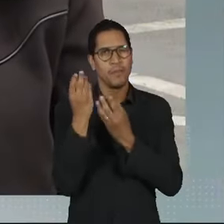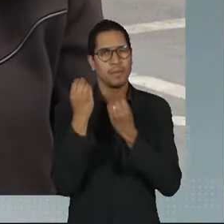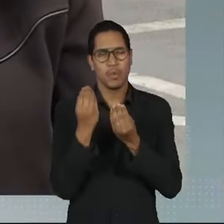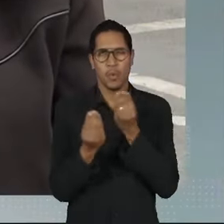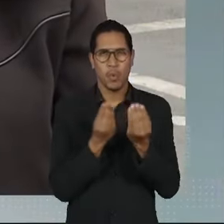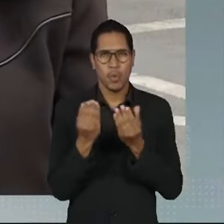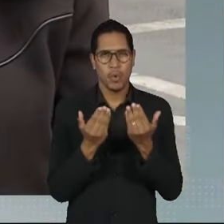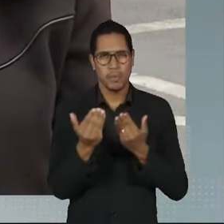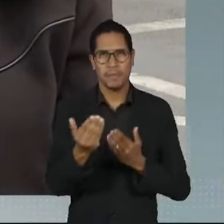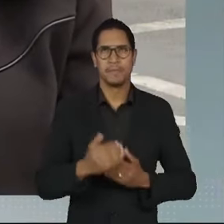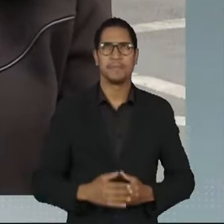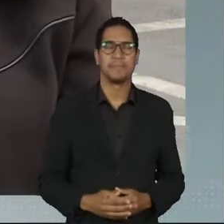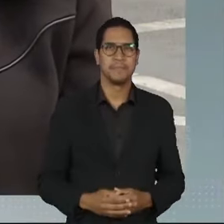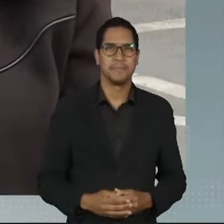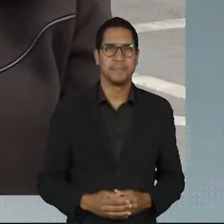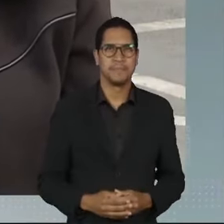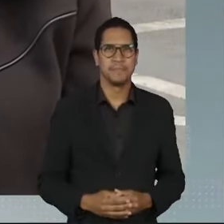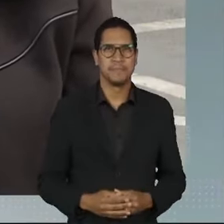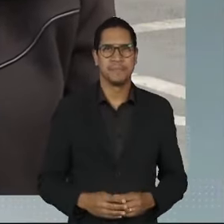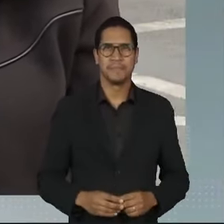Laís.